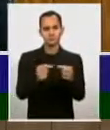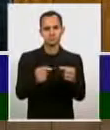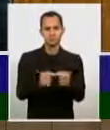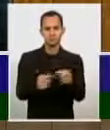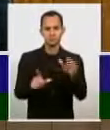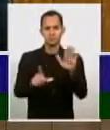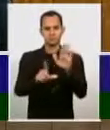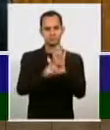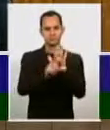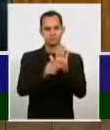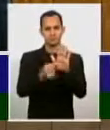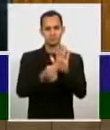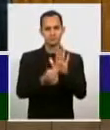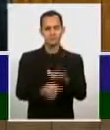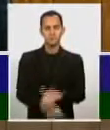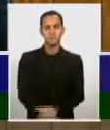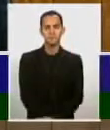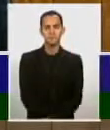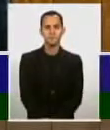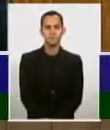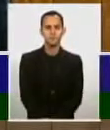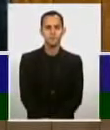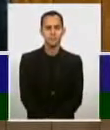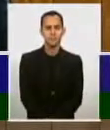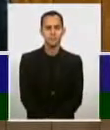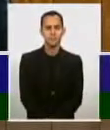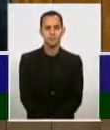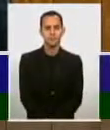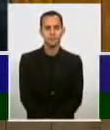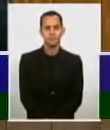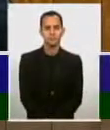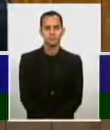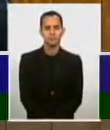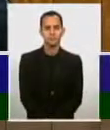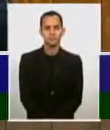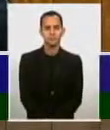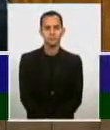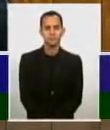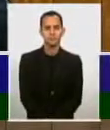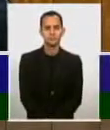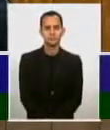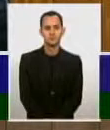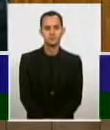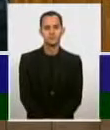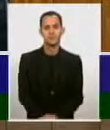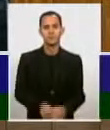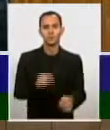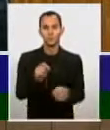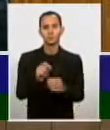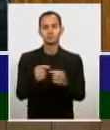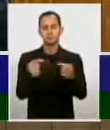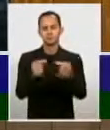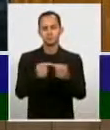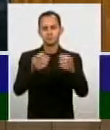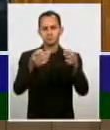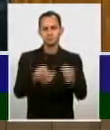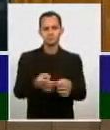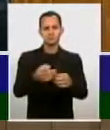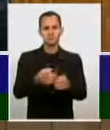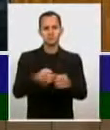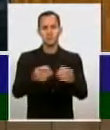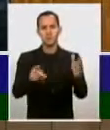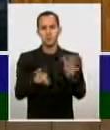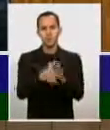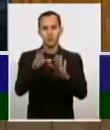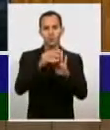pressupostos de admissibilidade, quer seja